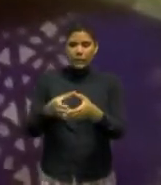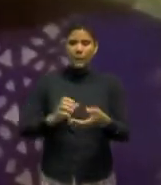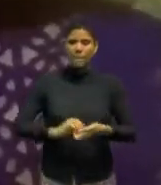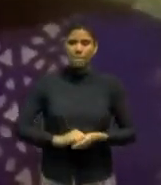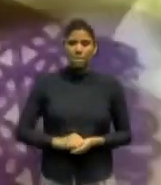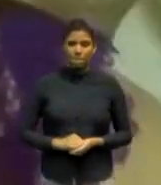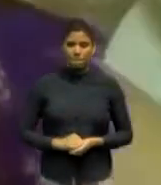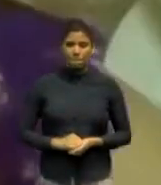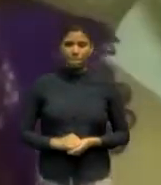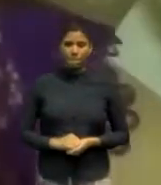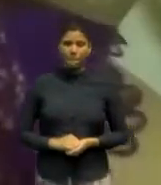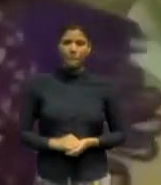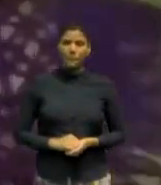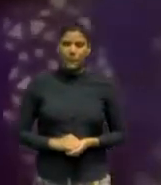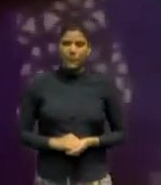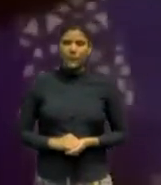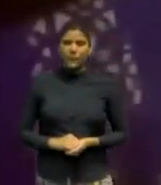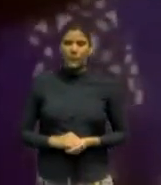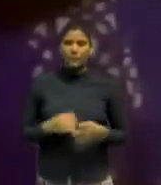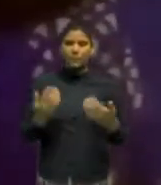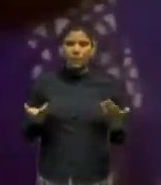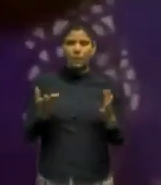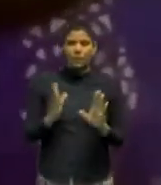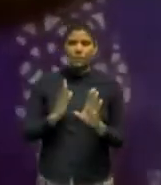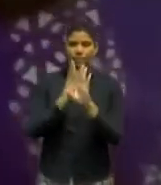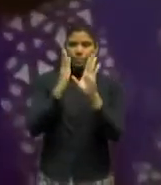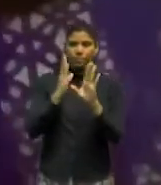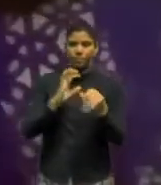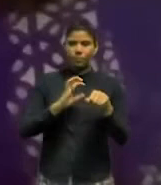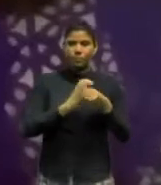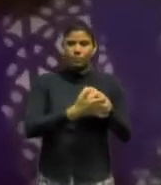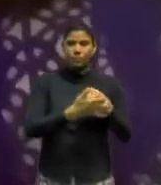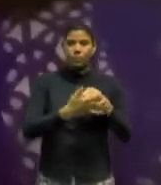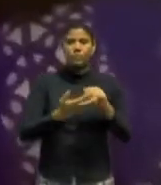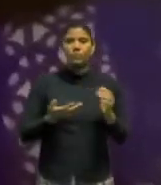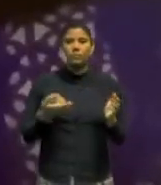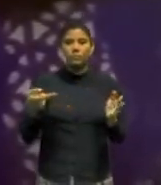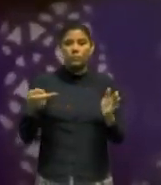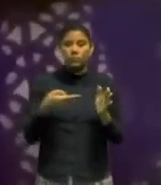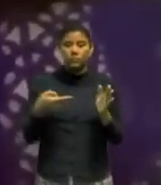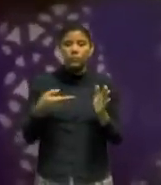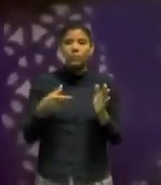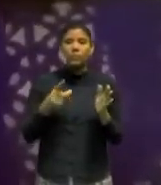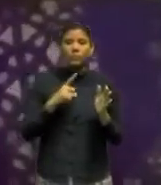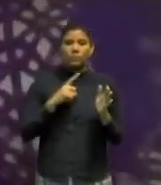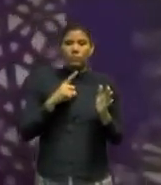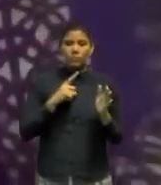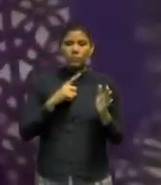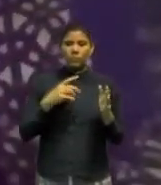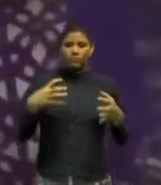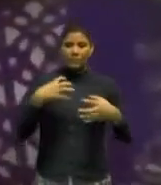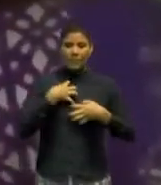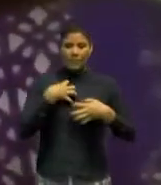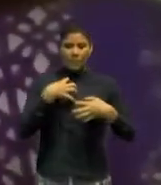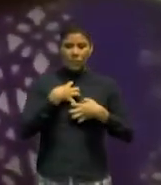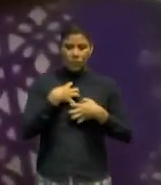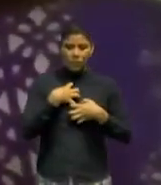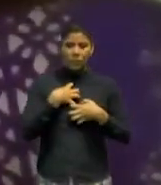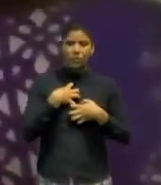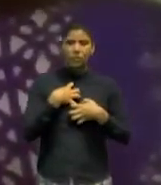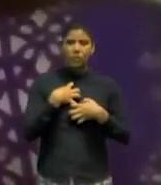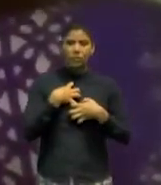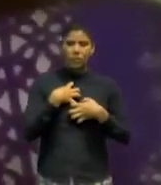na empresa diante de toda a situação pandêmica. O quadro de instabilidade emocional, tanto